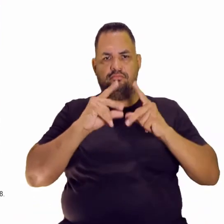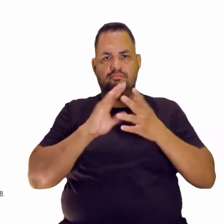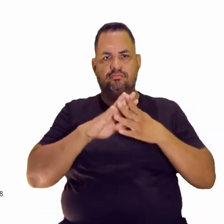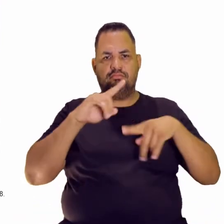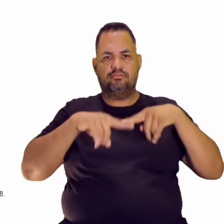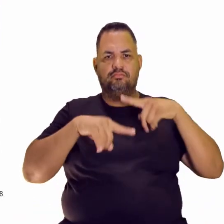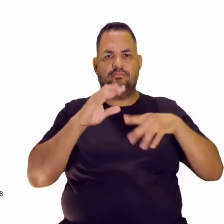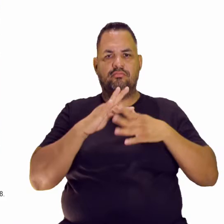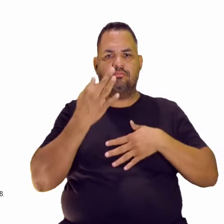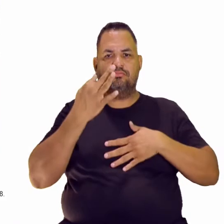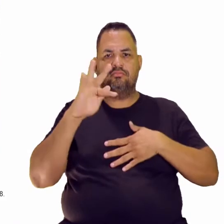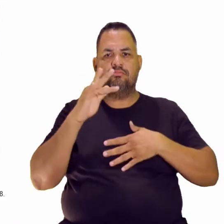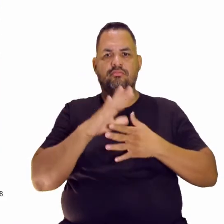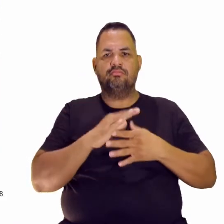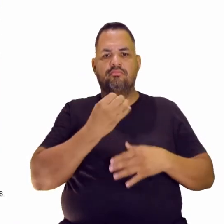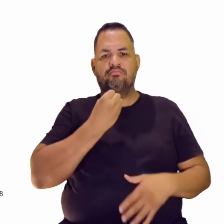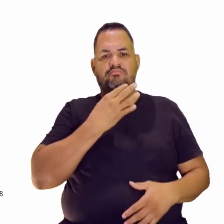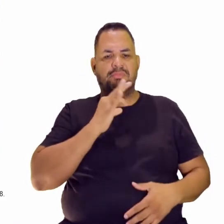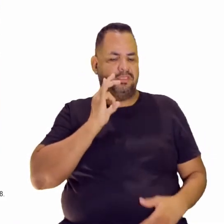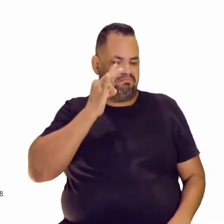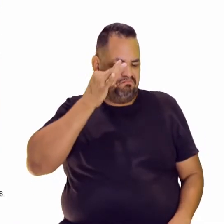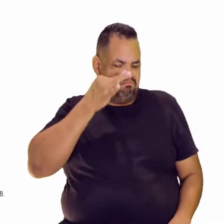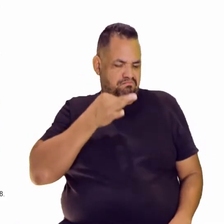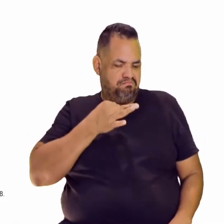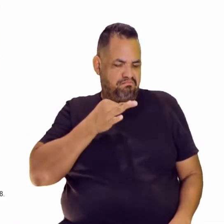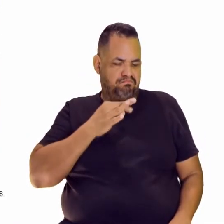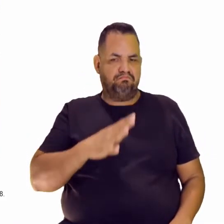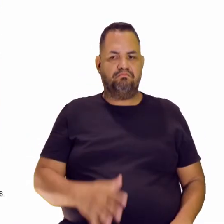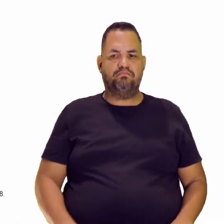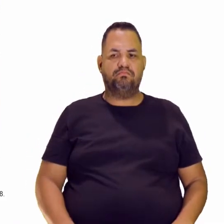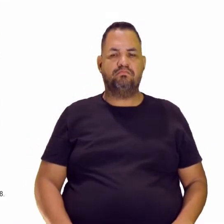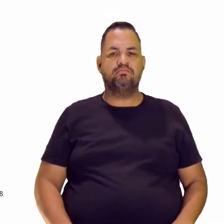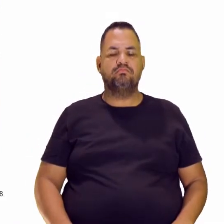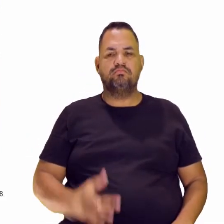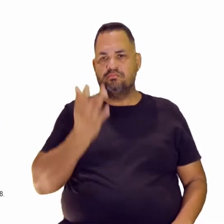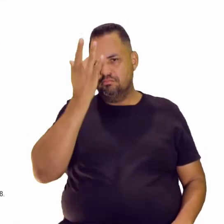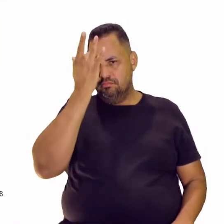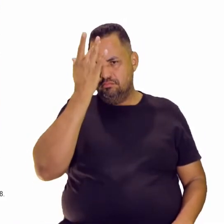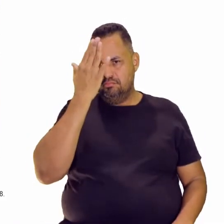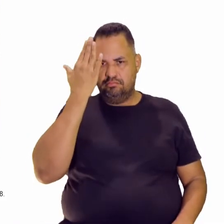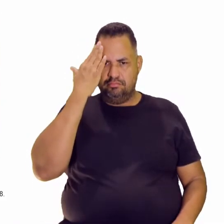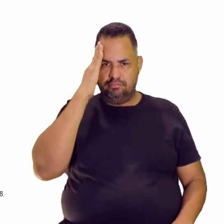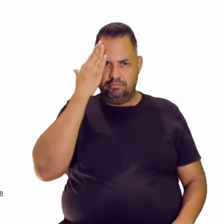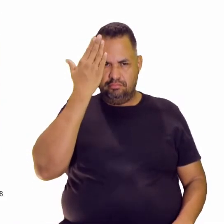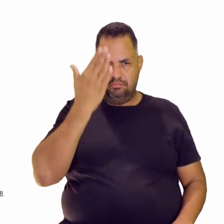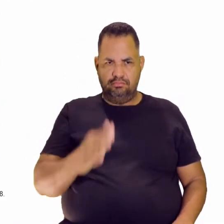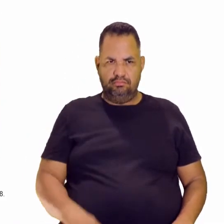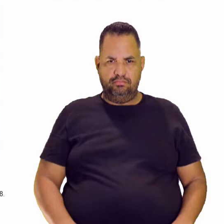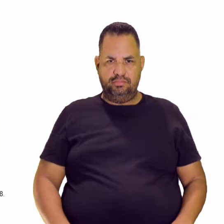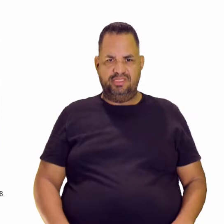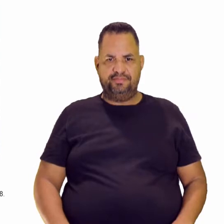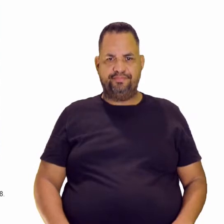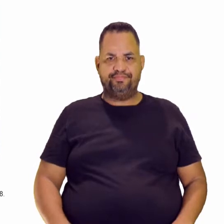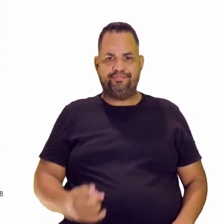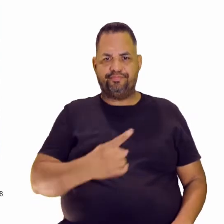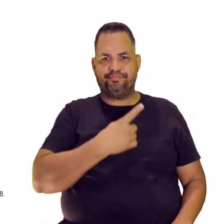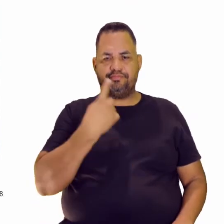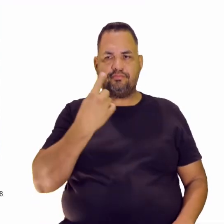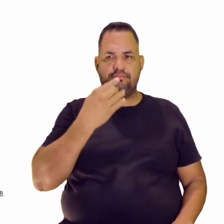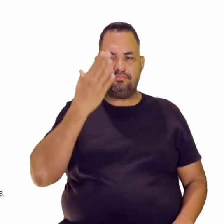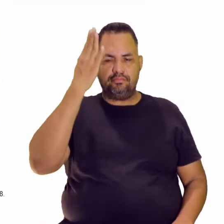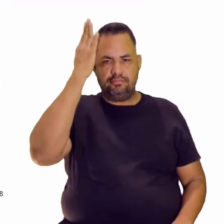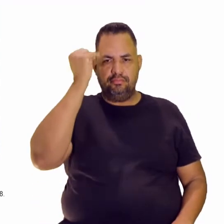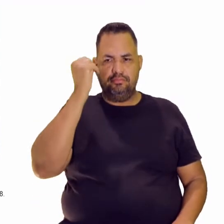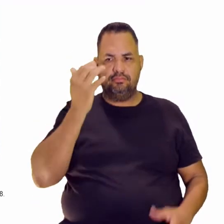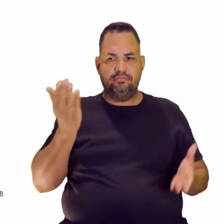produto francês era bom e refinado. É fácil de entender isso, né, gente? A gente sabe que,